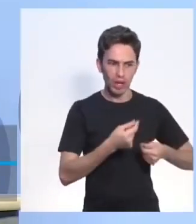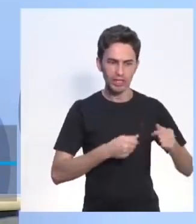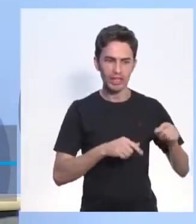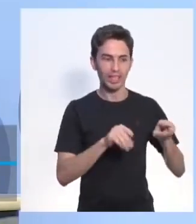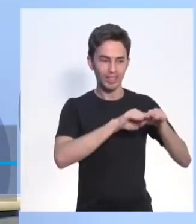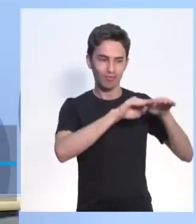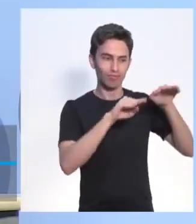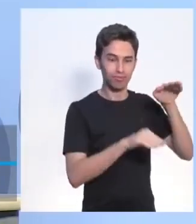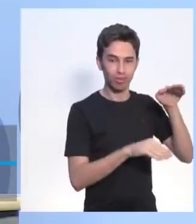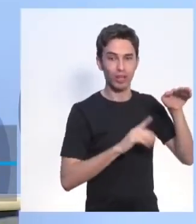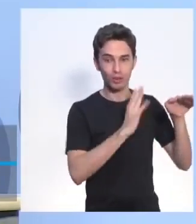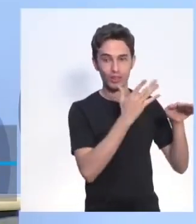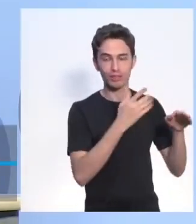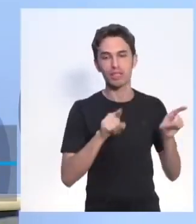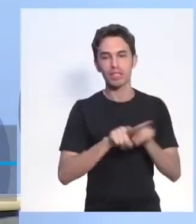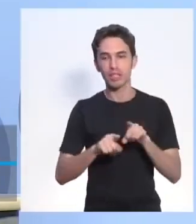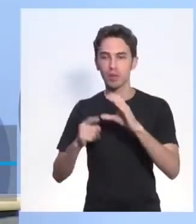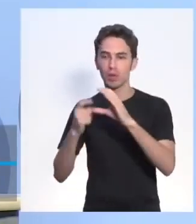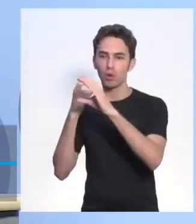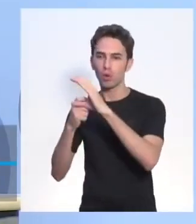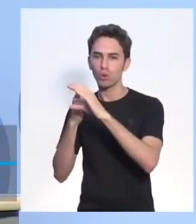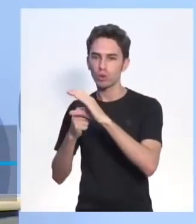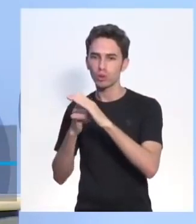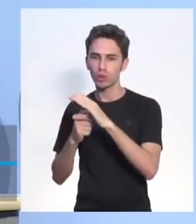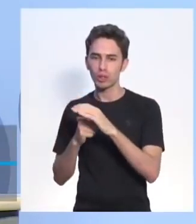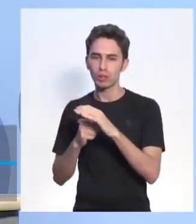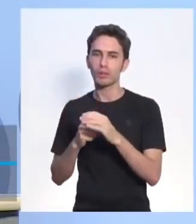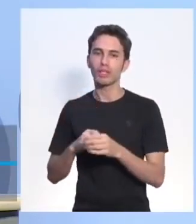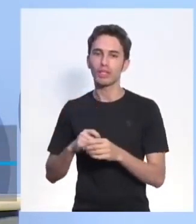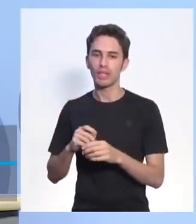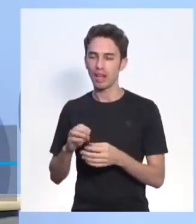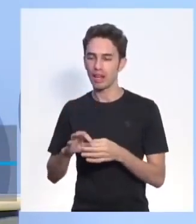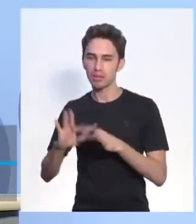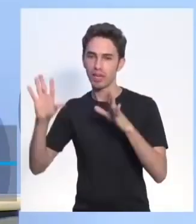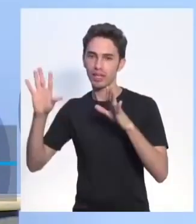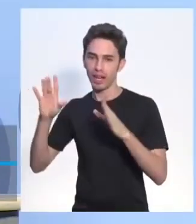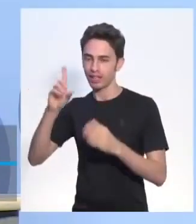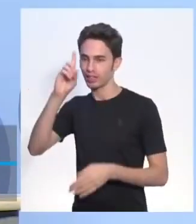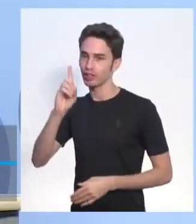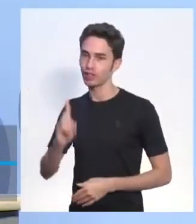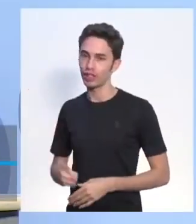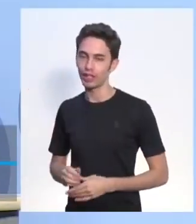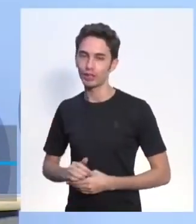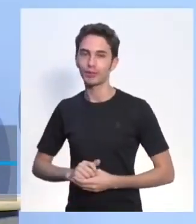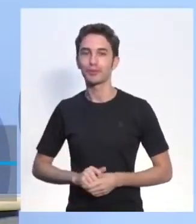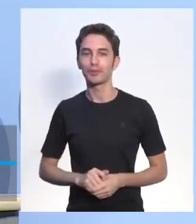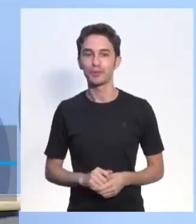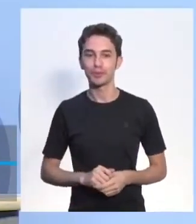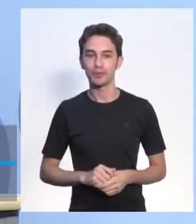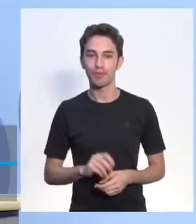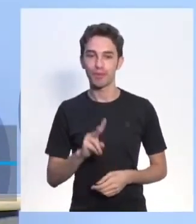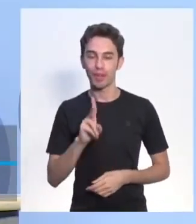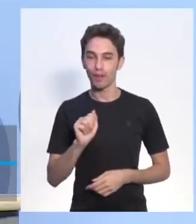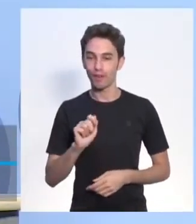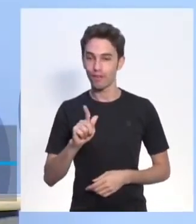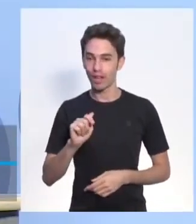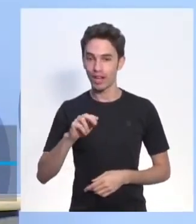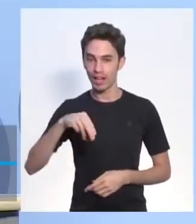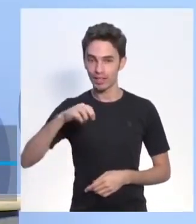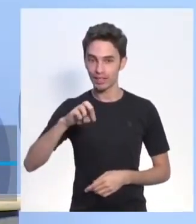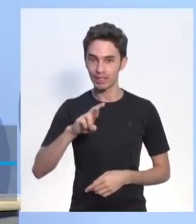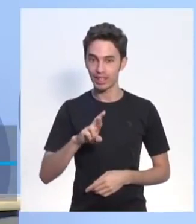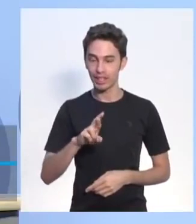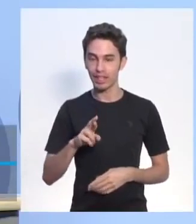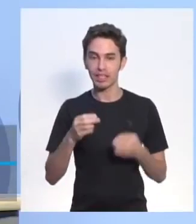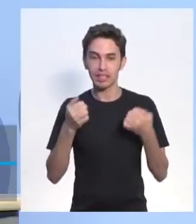social e o socialismo a igualdade de direitos. Essa é a resposta que o professor Wagner